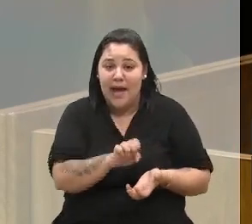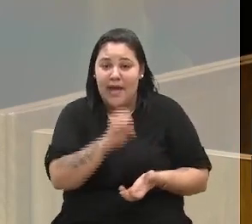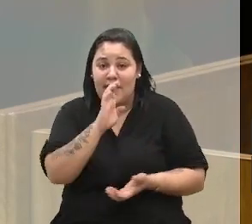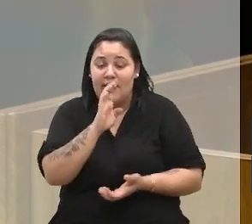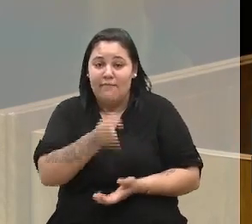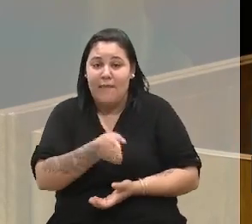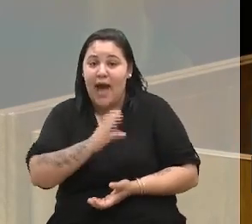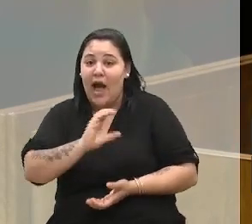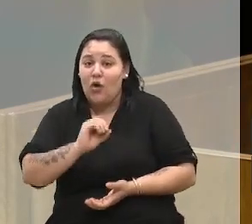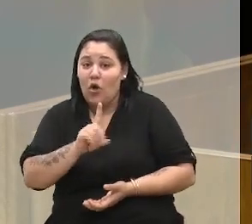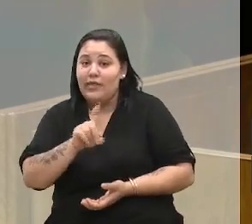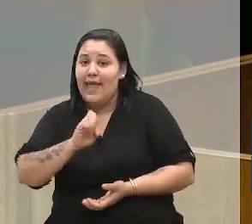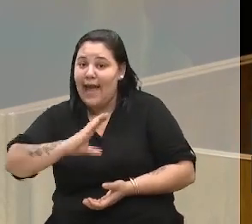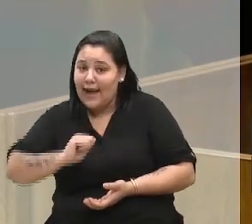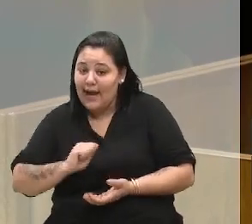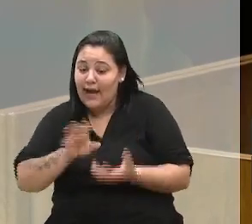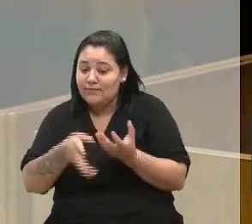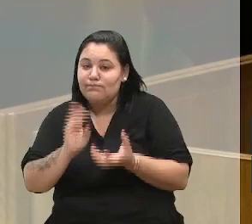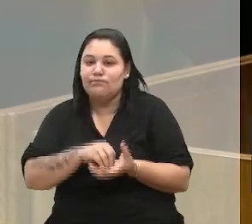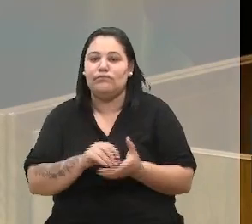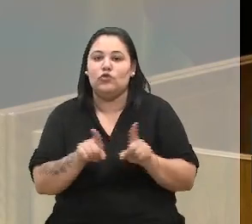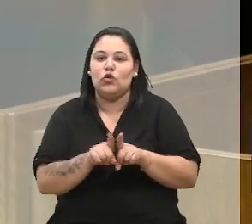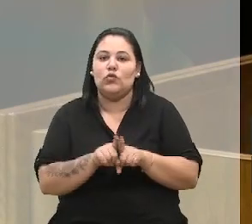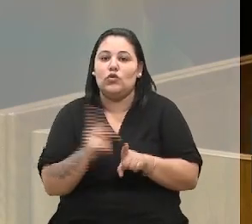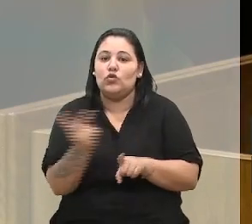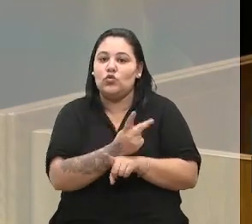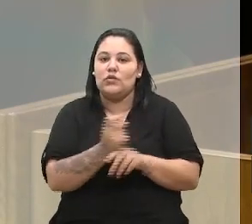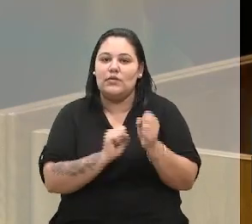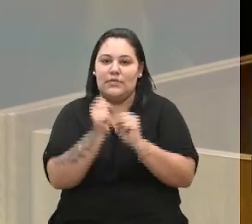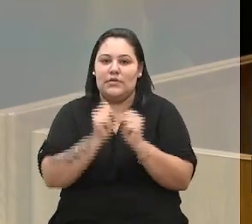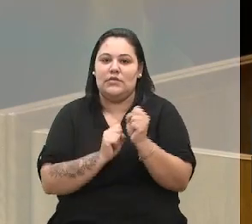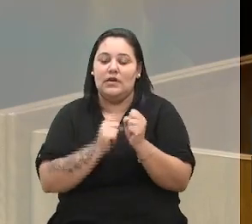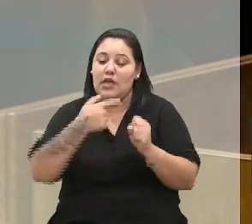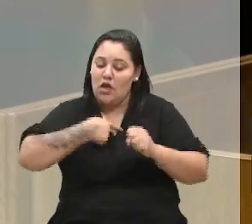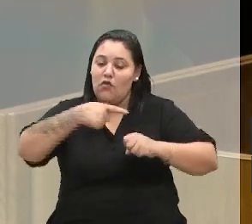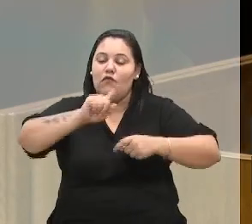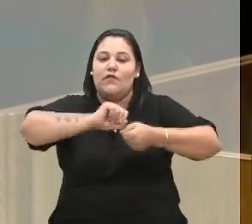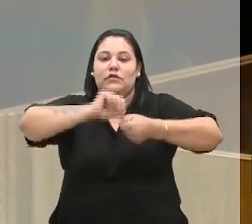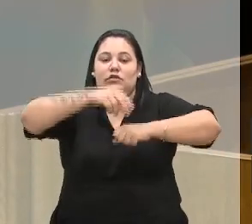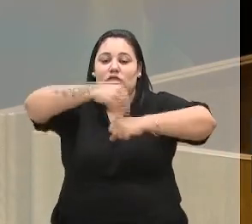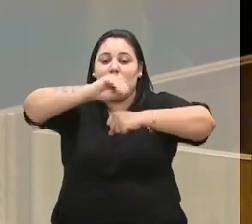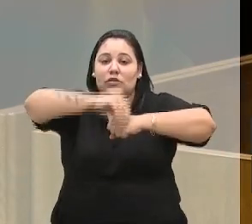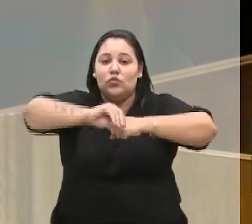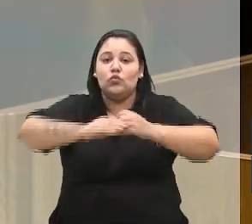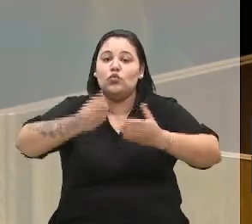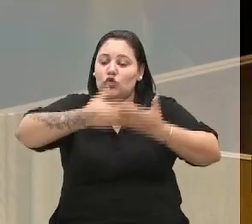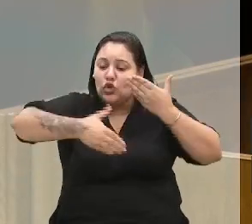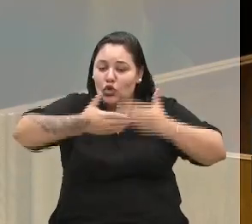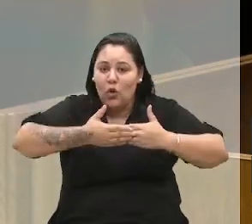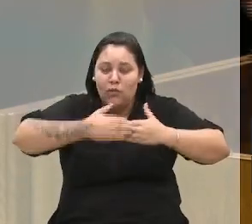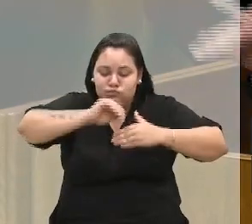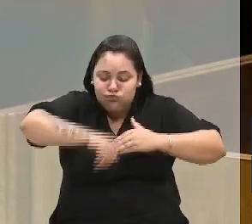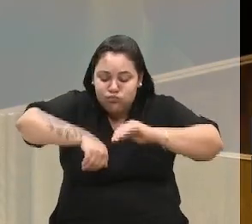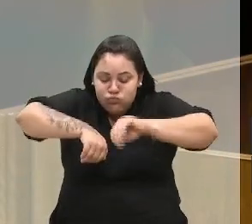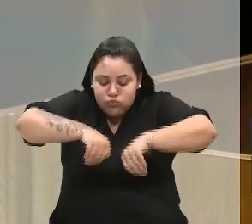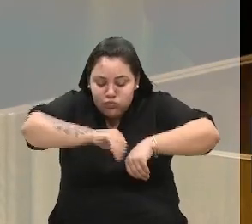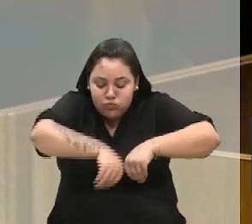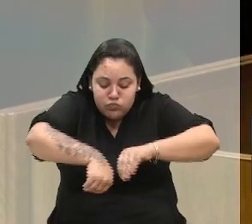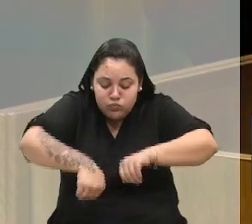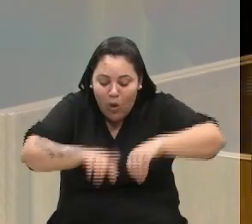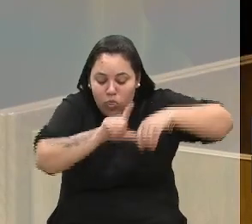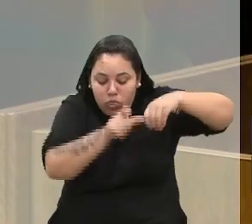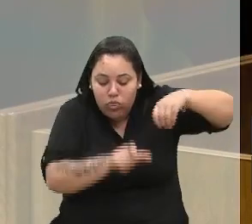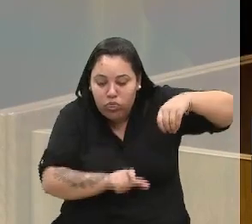aqui para que toda a abertura de canalização do Tora,